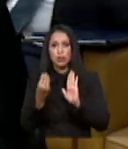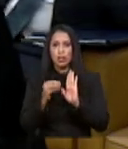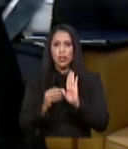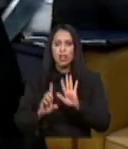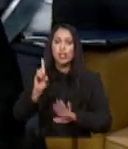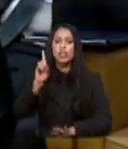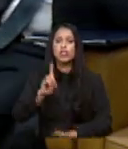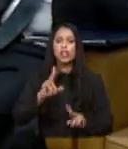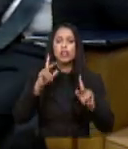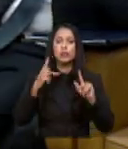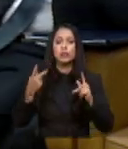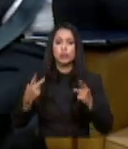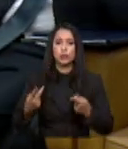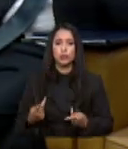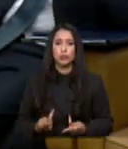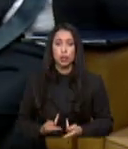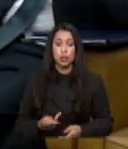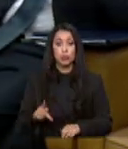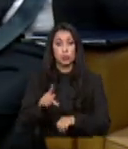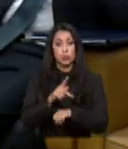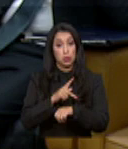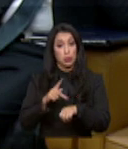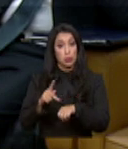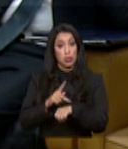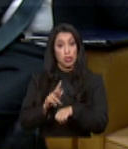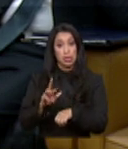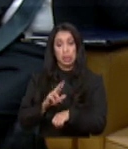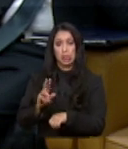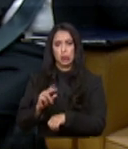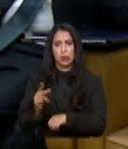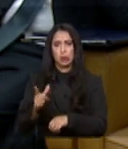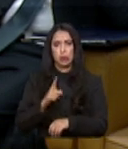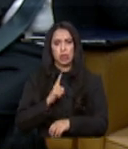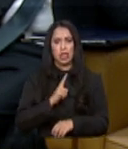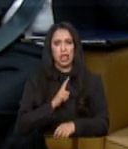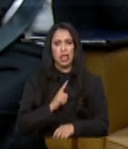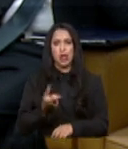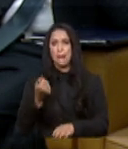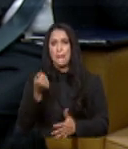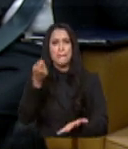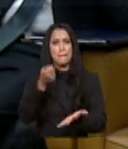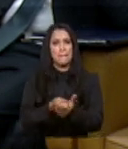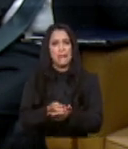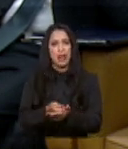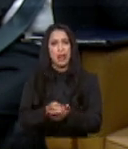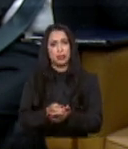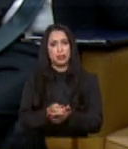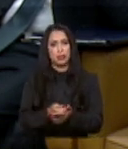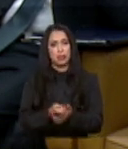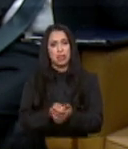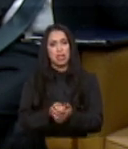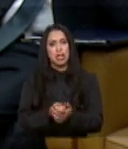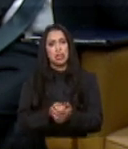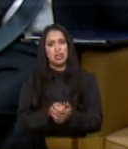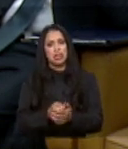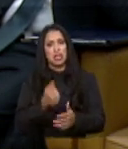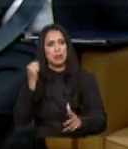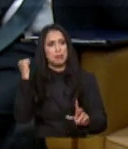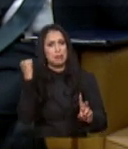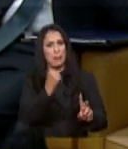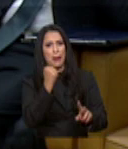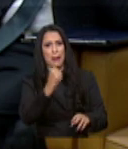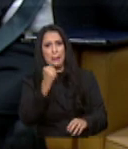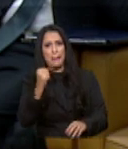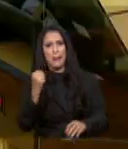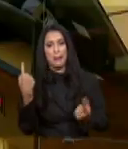aos direitos humanos de um país que não tem as contas acertadas com o genocídio praticado contra